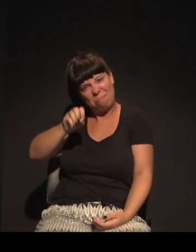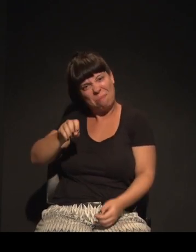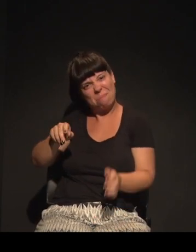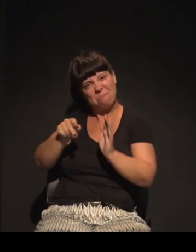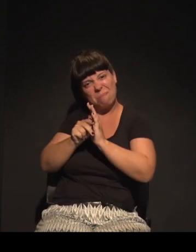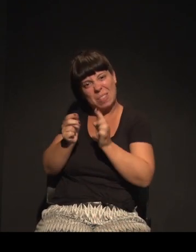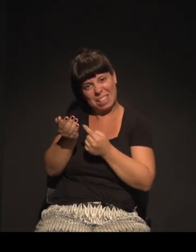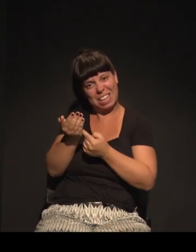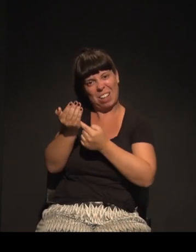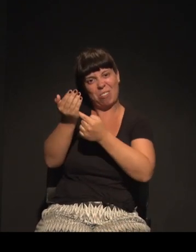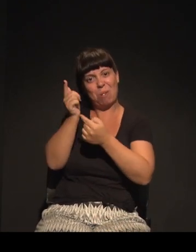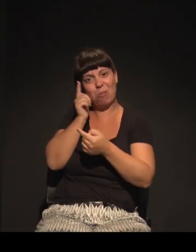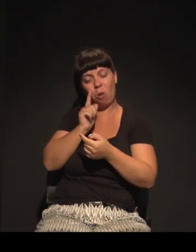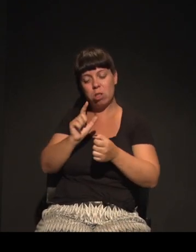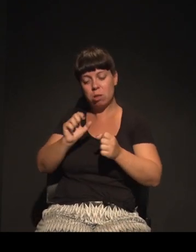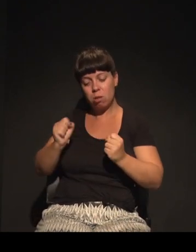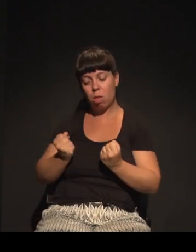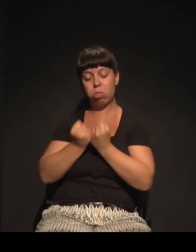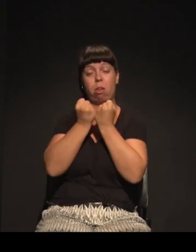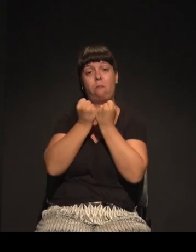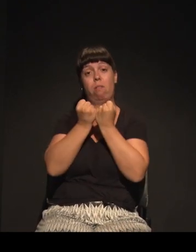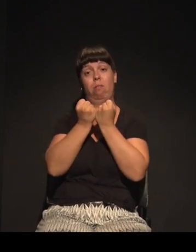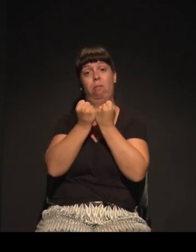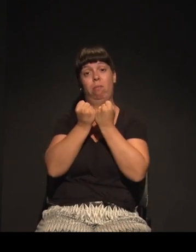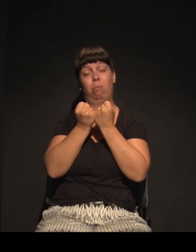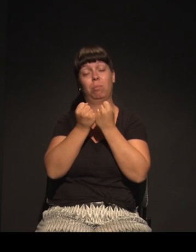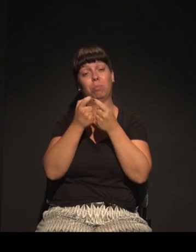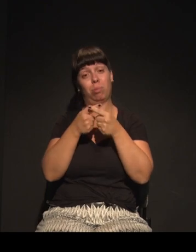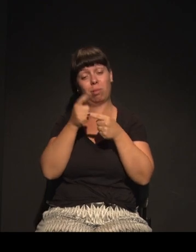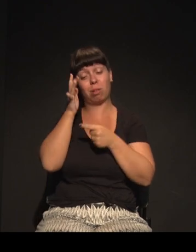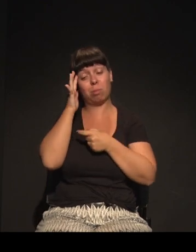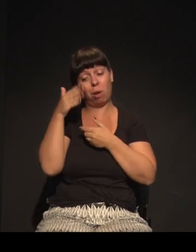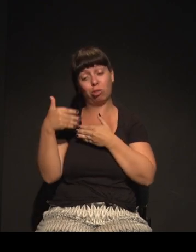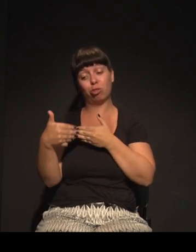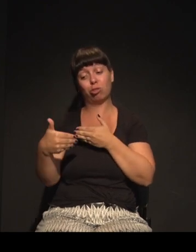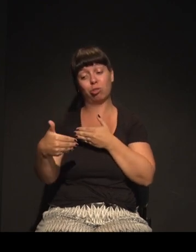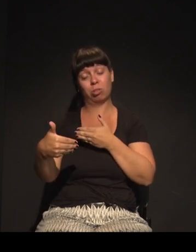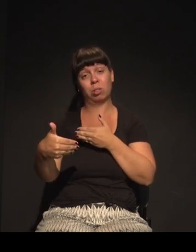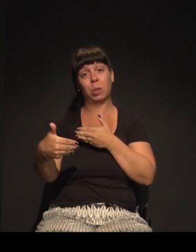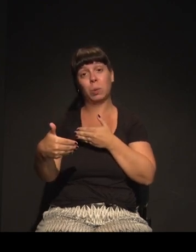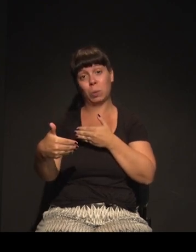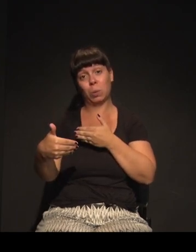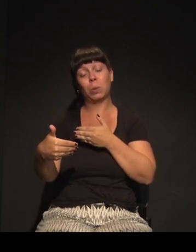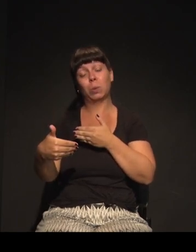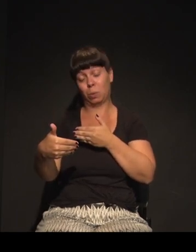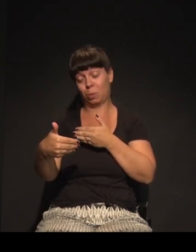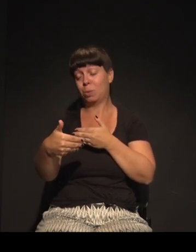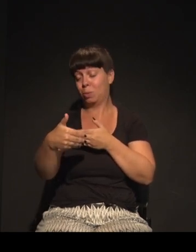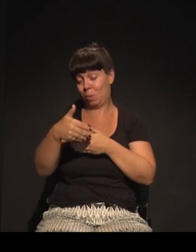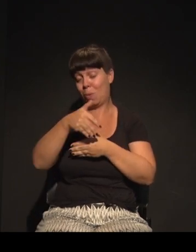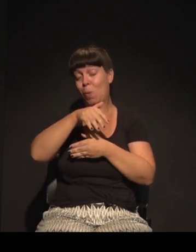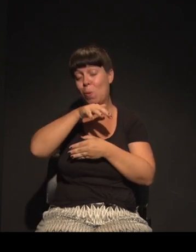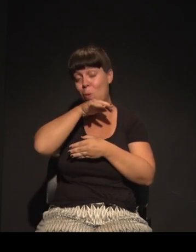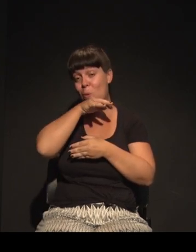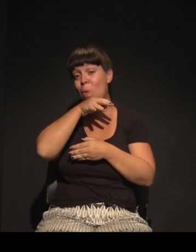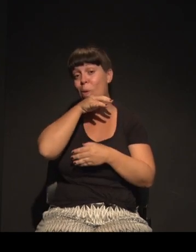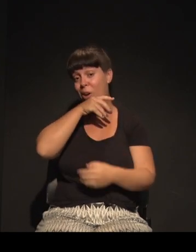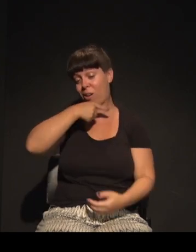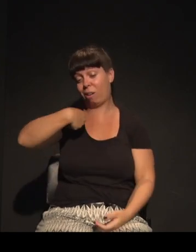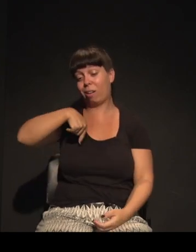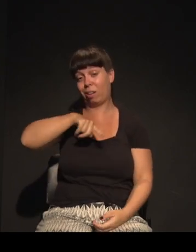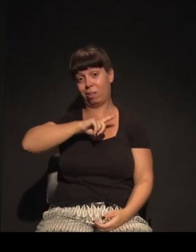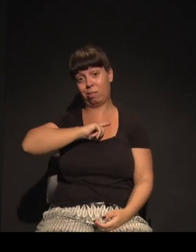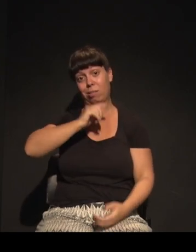se defender e imagino que vem uma coisa bem de ruim pra nós indígena né eu